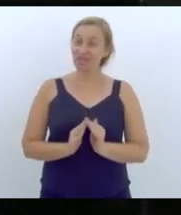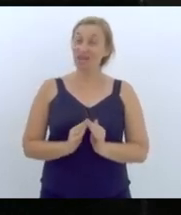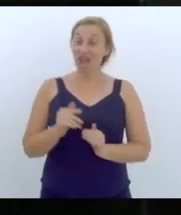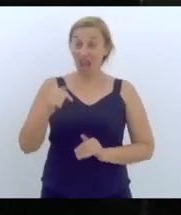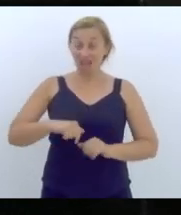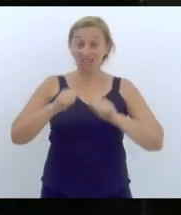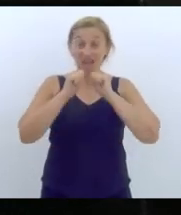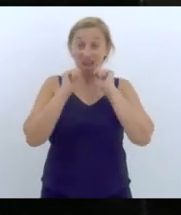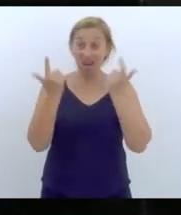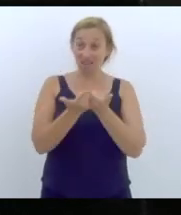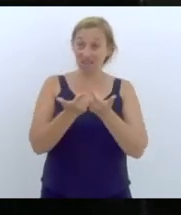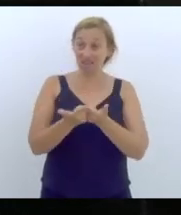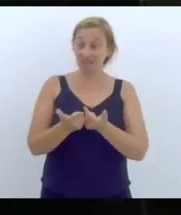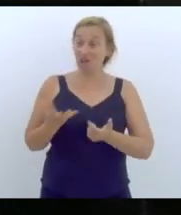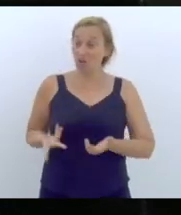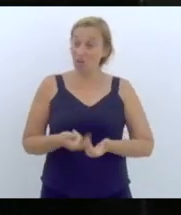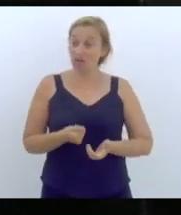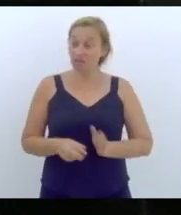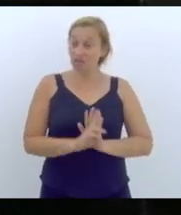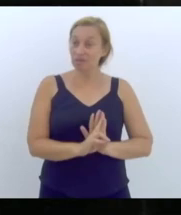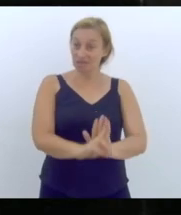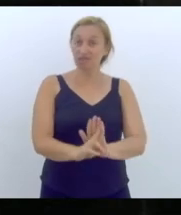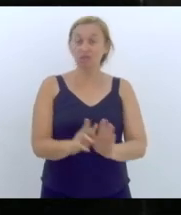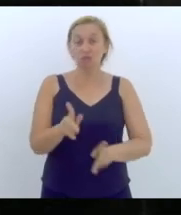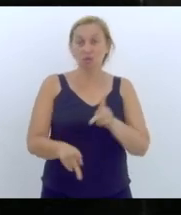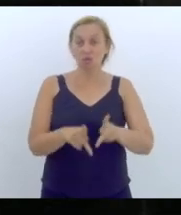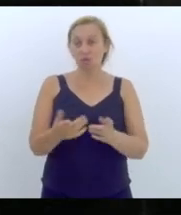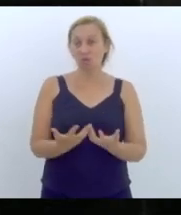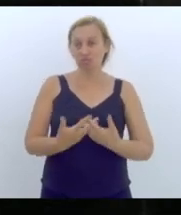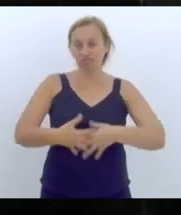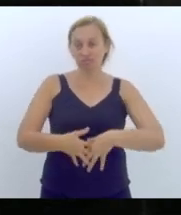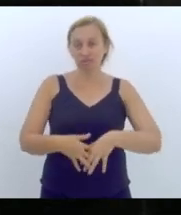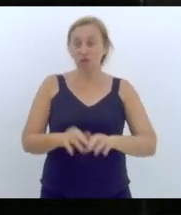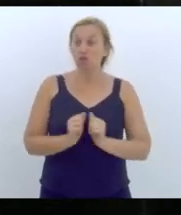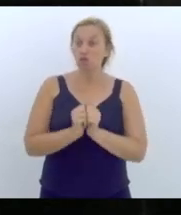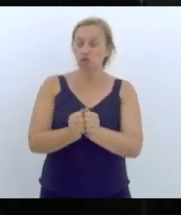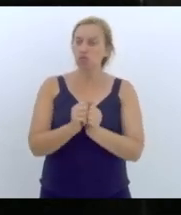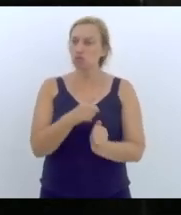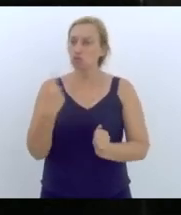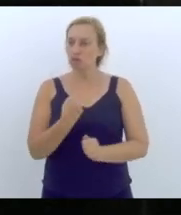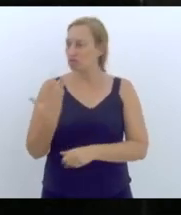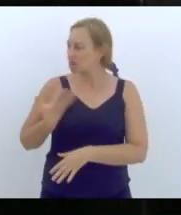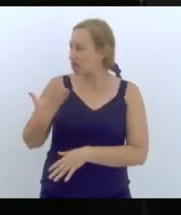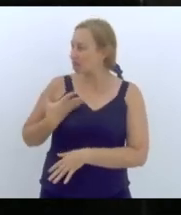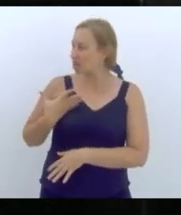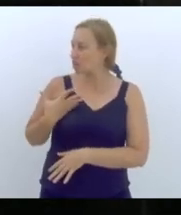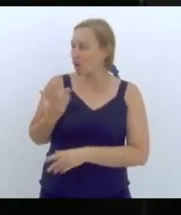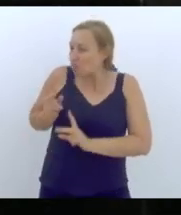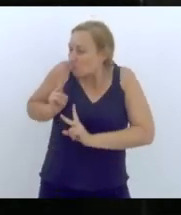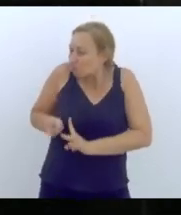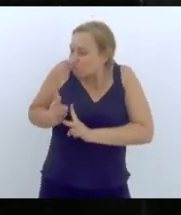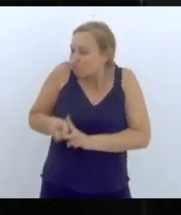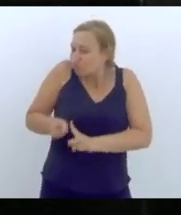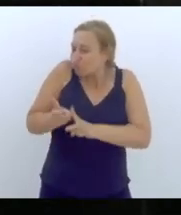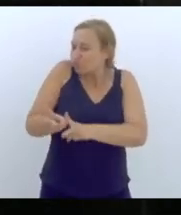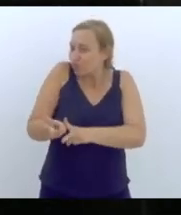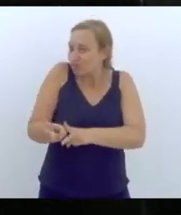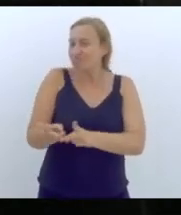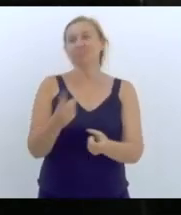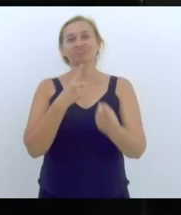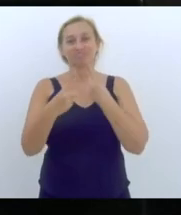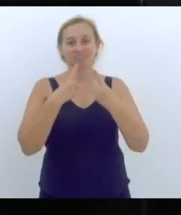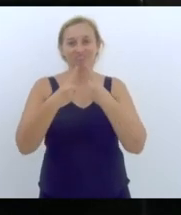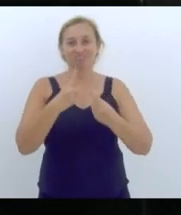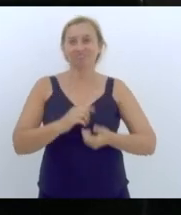LERJ, na qualidade de representante da população, buscar junto com os nossos pares a continuidade desse